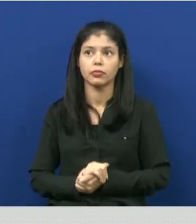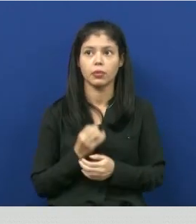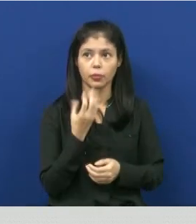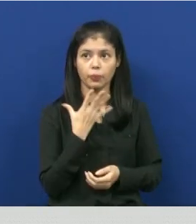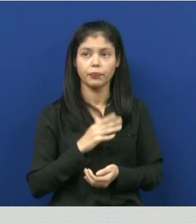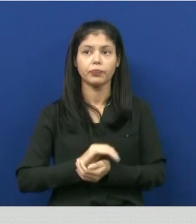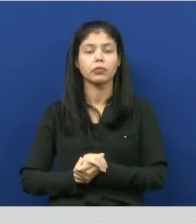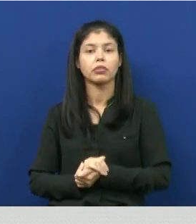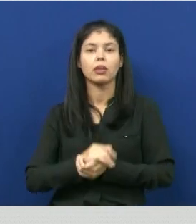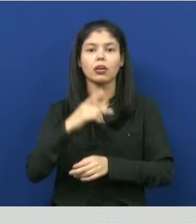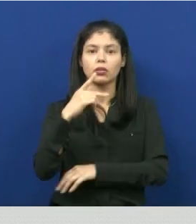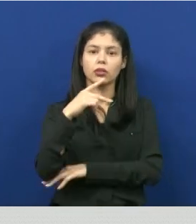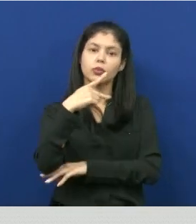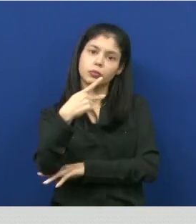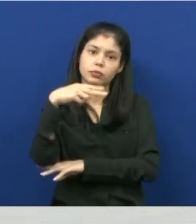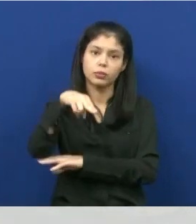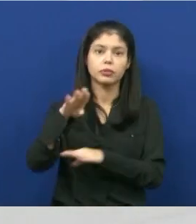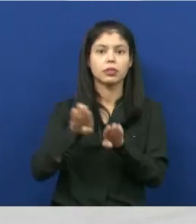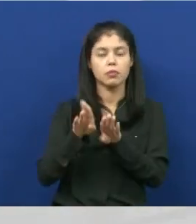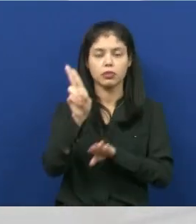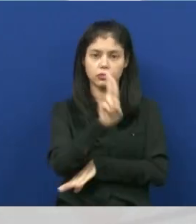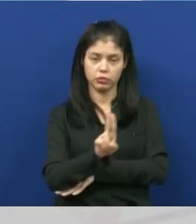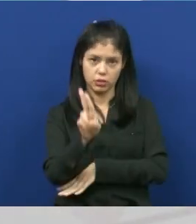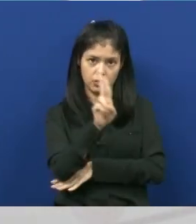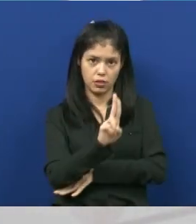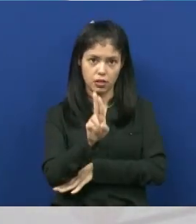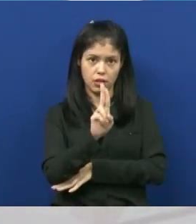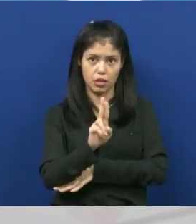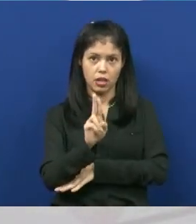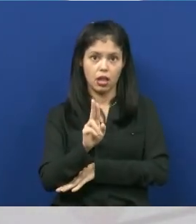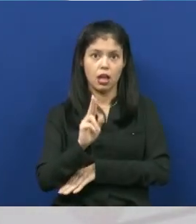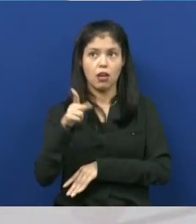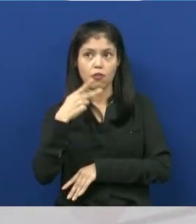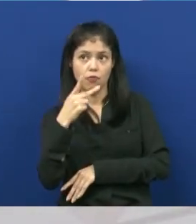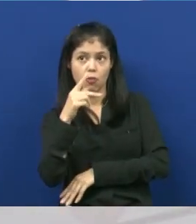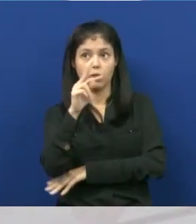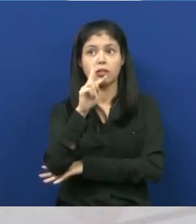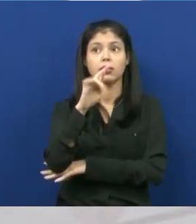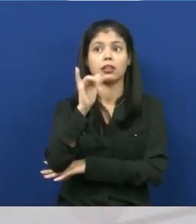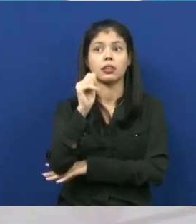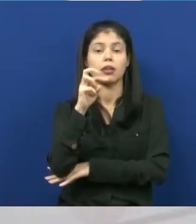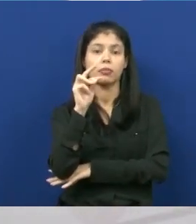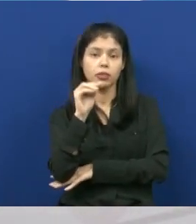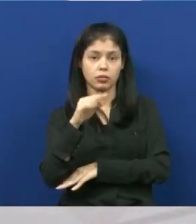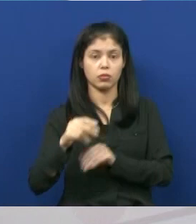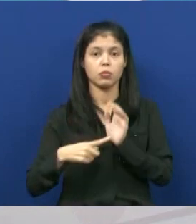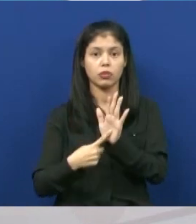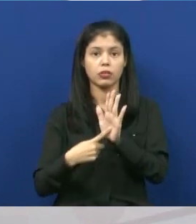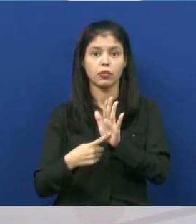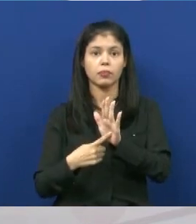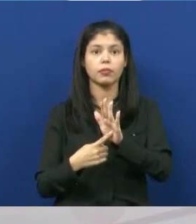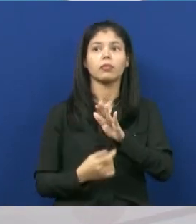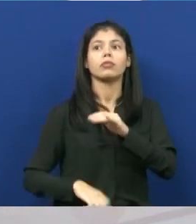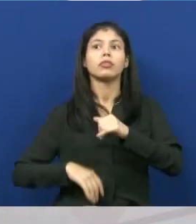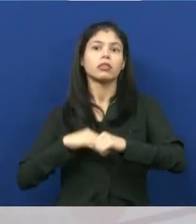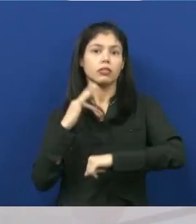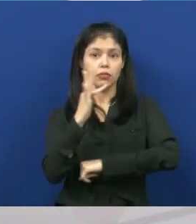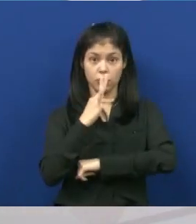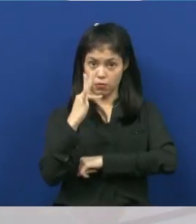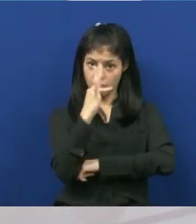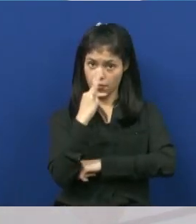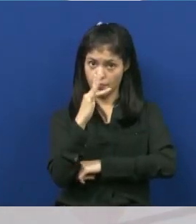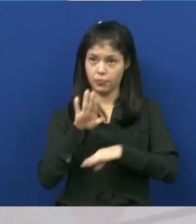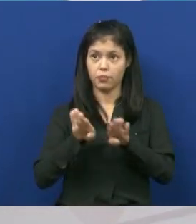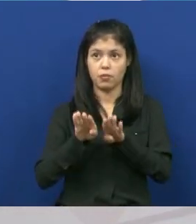Bom, os pronomes pessoais também serão utilizados para formas de tratamento. São elas, tratamento formal, quando